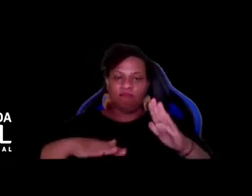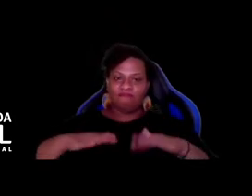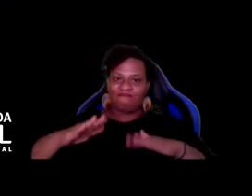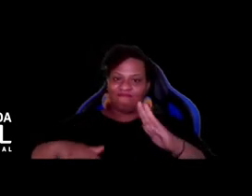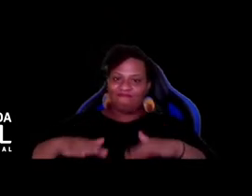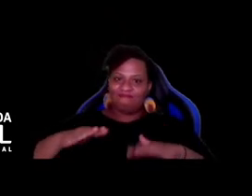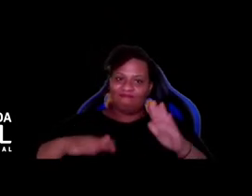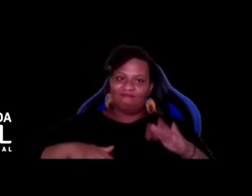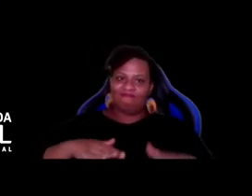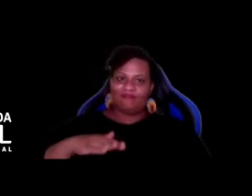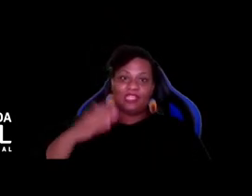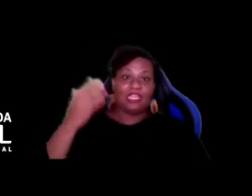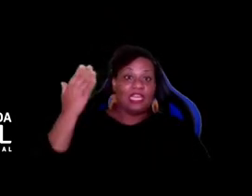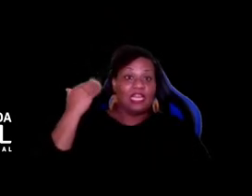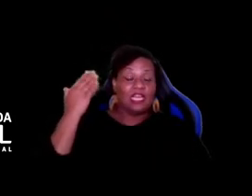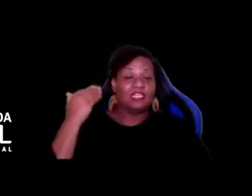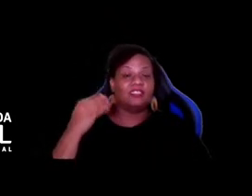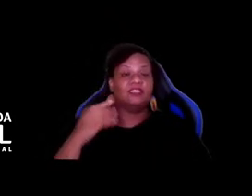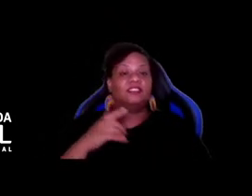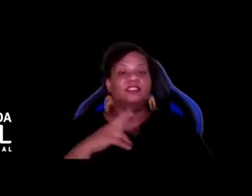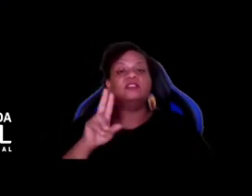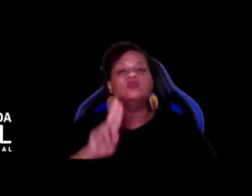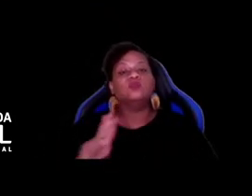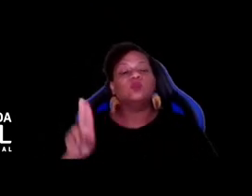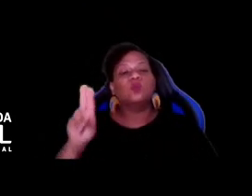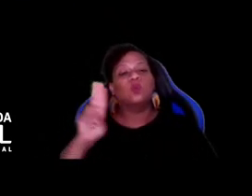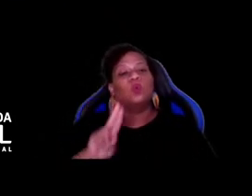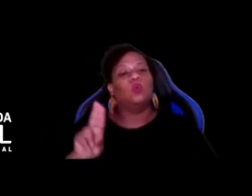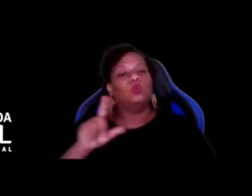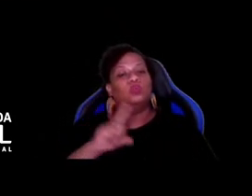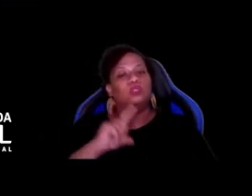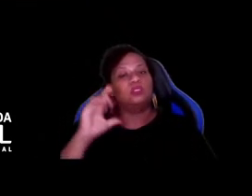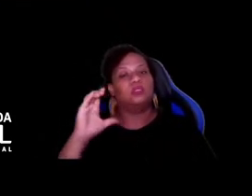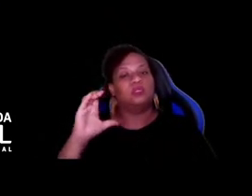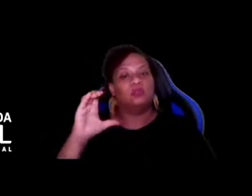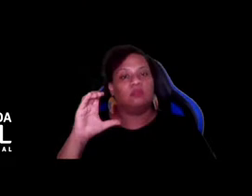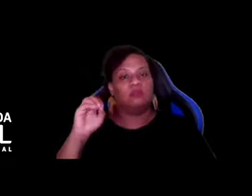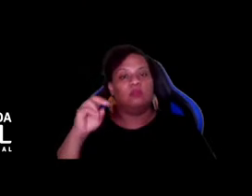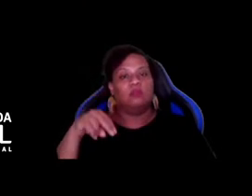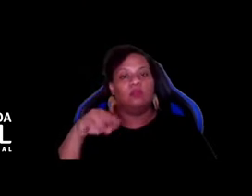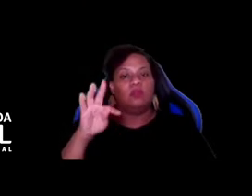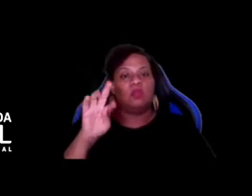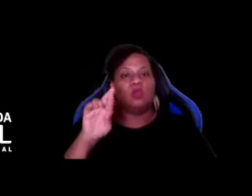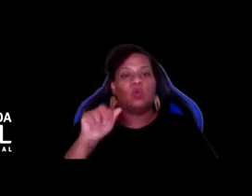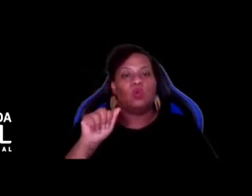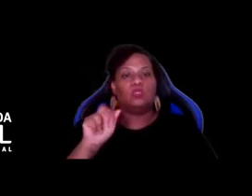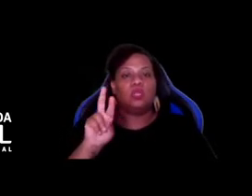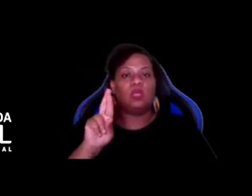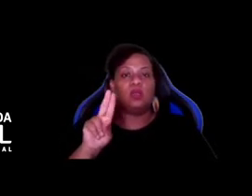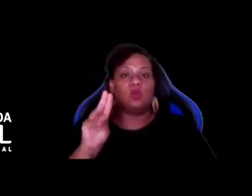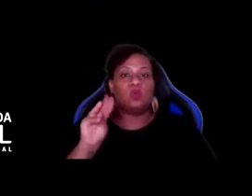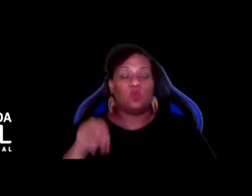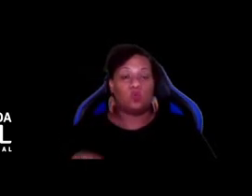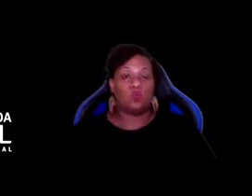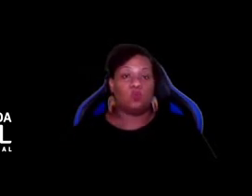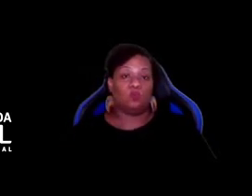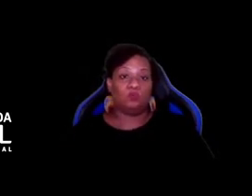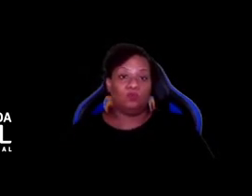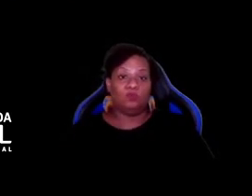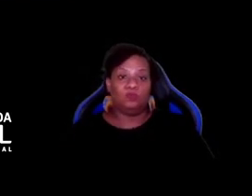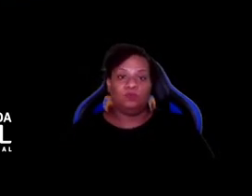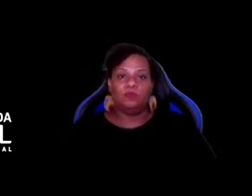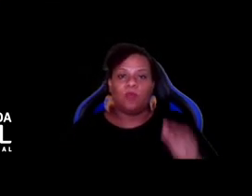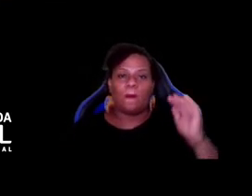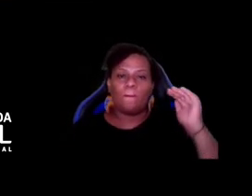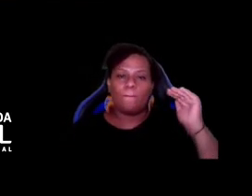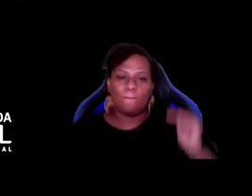Antigamente, usava-se também o contrarum, que era um rum, né, um pouco